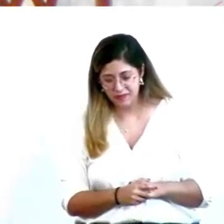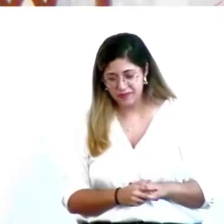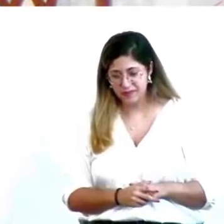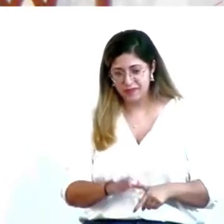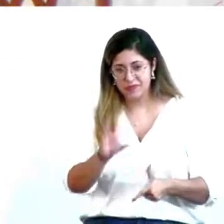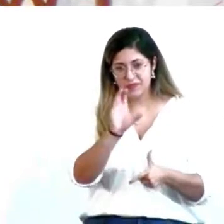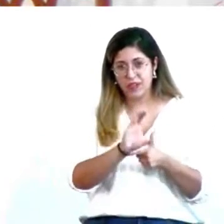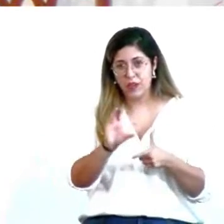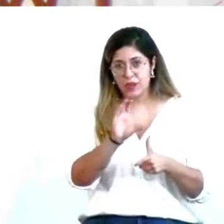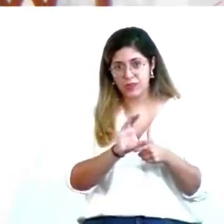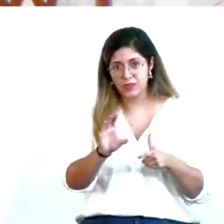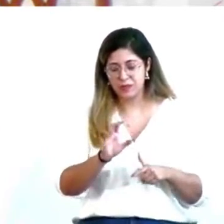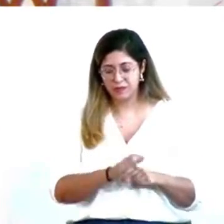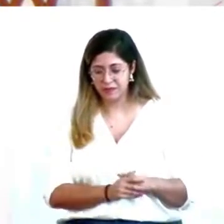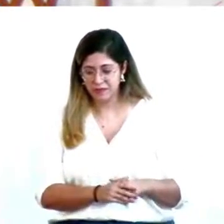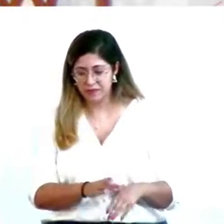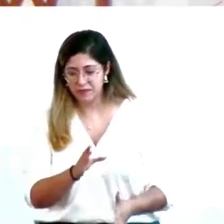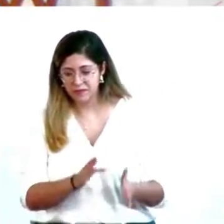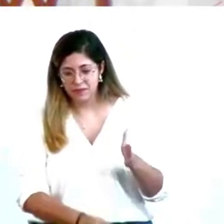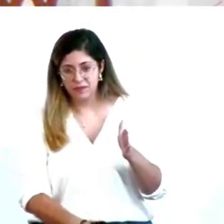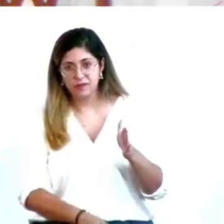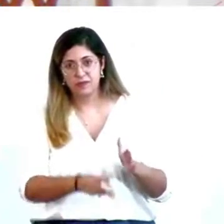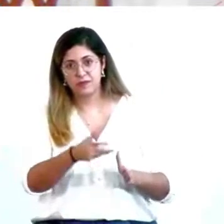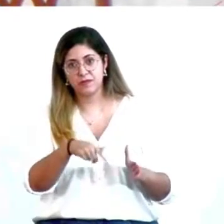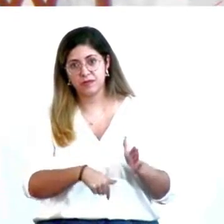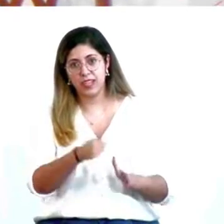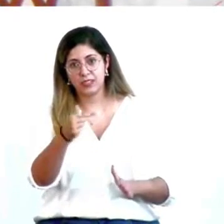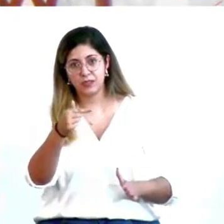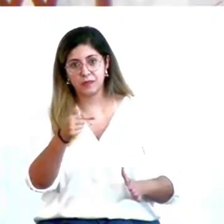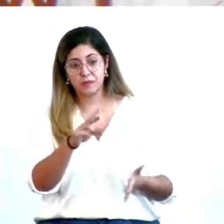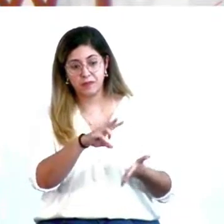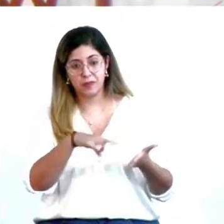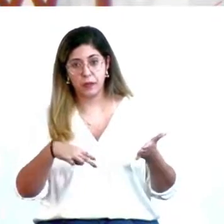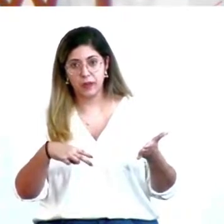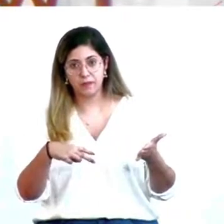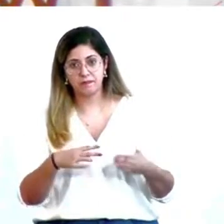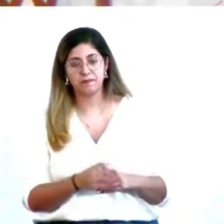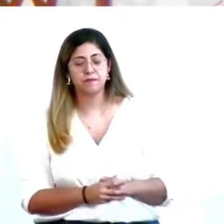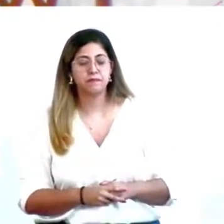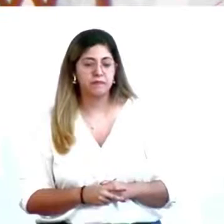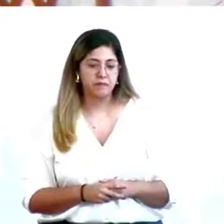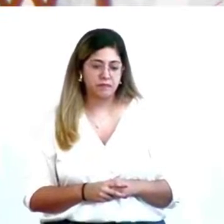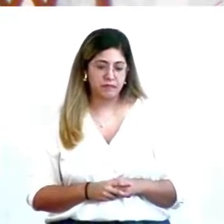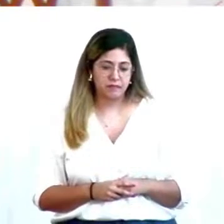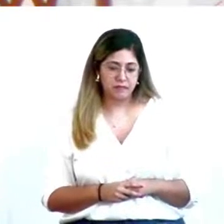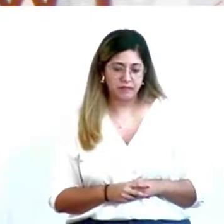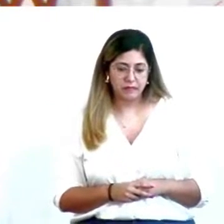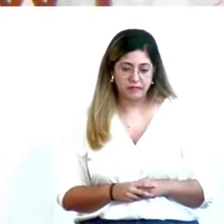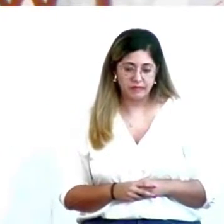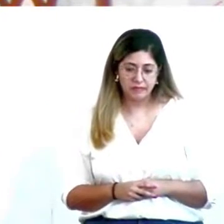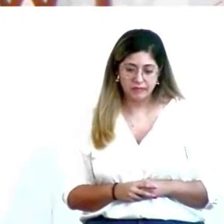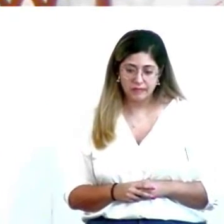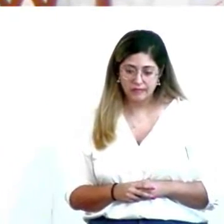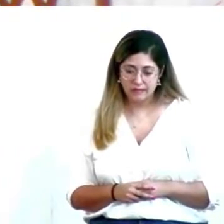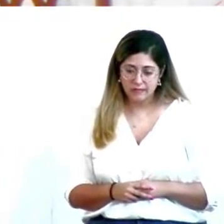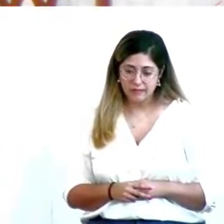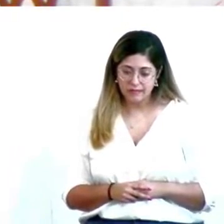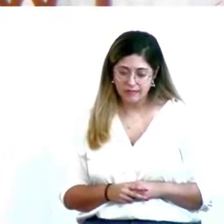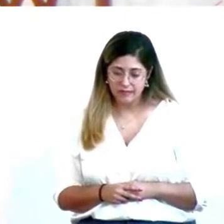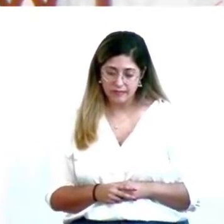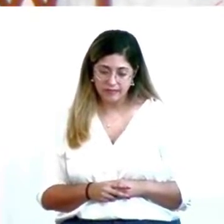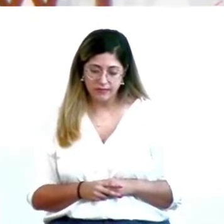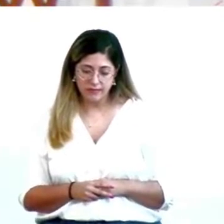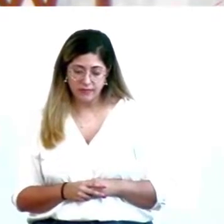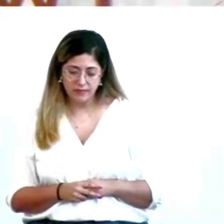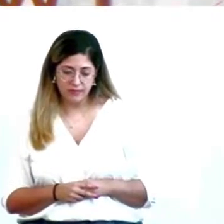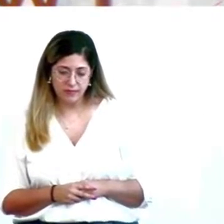Olha o que Paulo vai dizer aqui. os versos